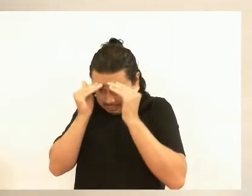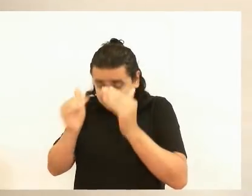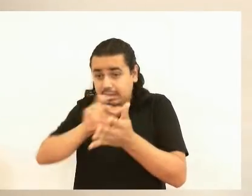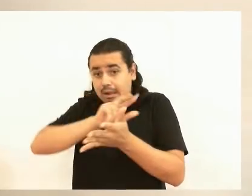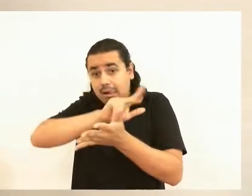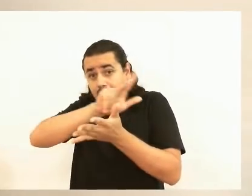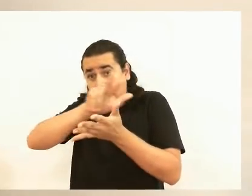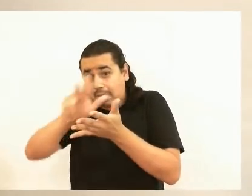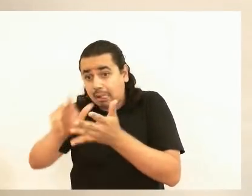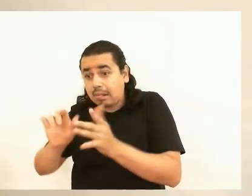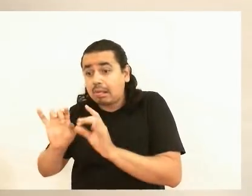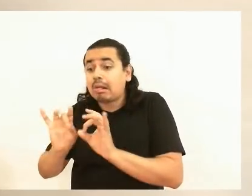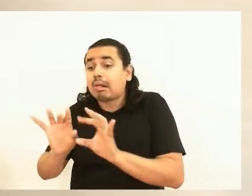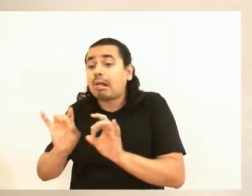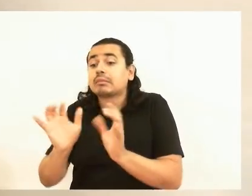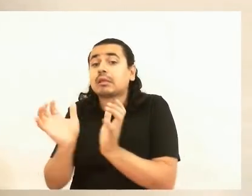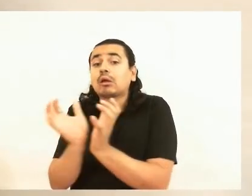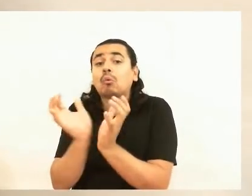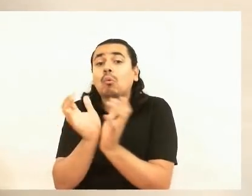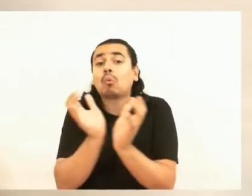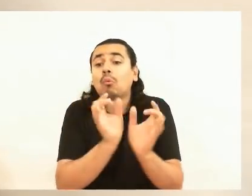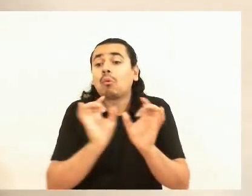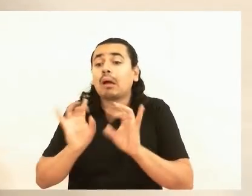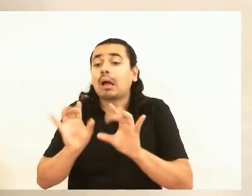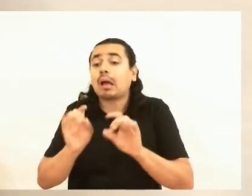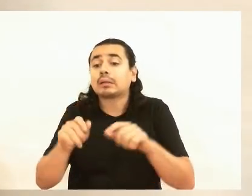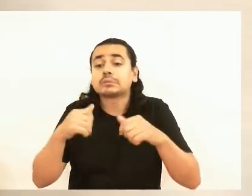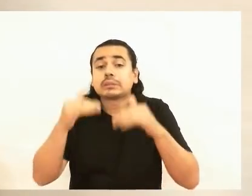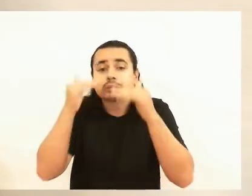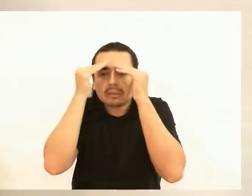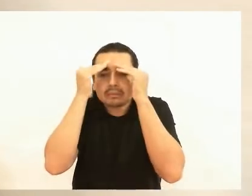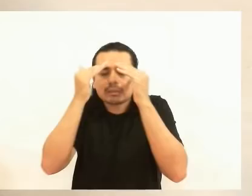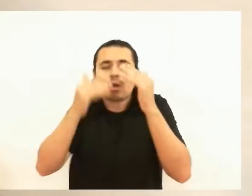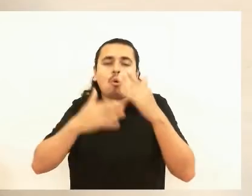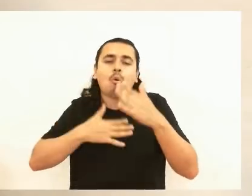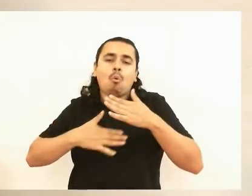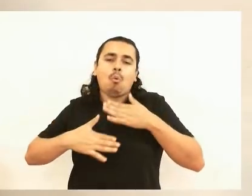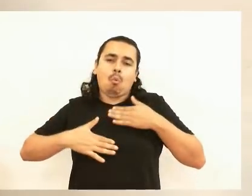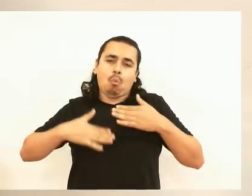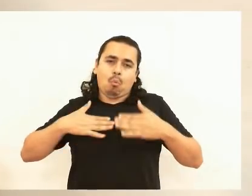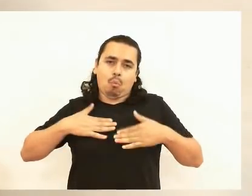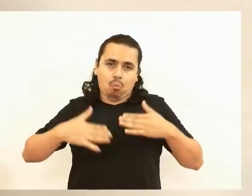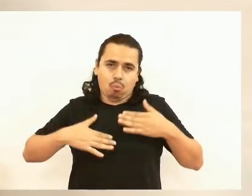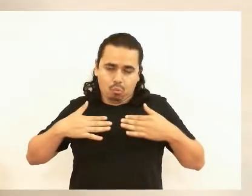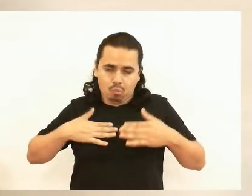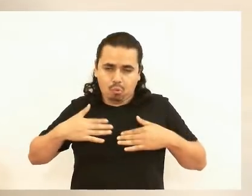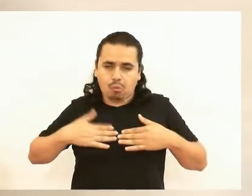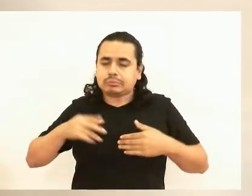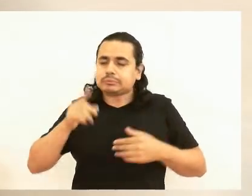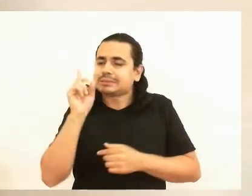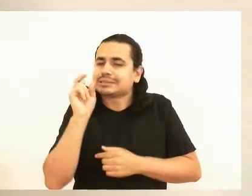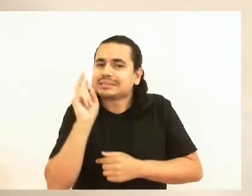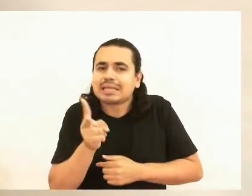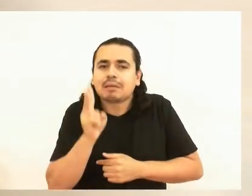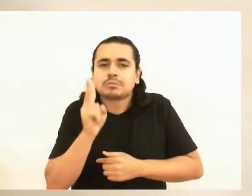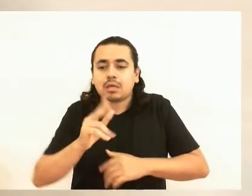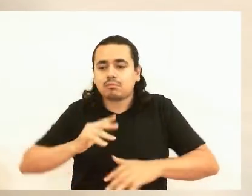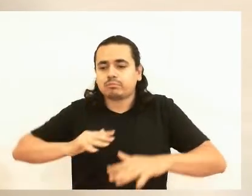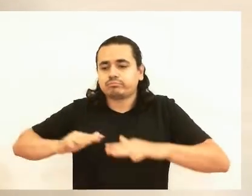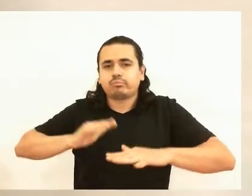é esse corpo em relação o tempo todo o tempo todo em